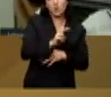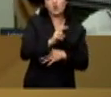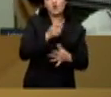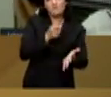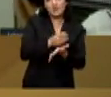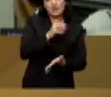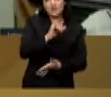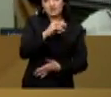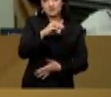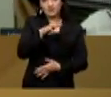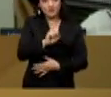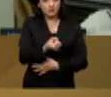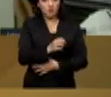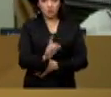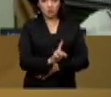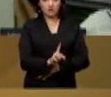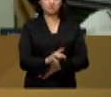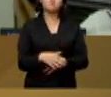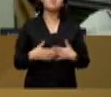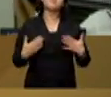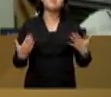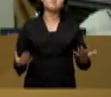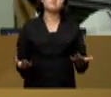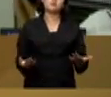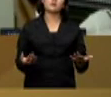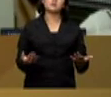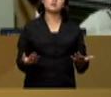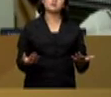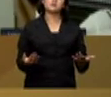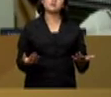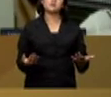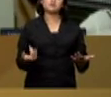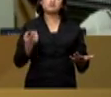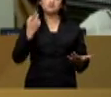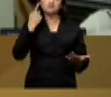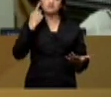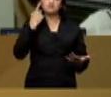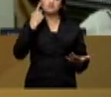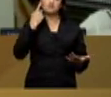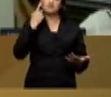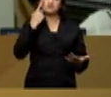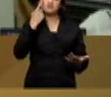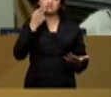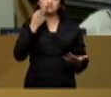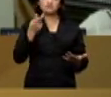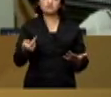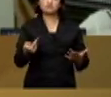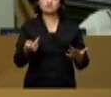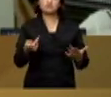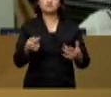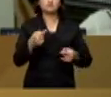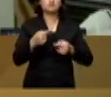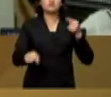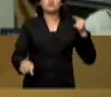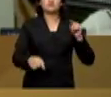Entendo ainda não assistir razão quanto à alegada impropriedade da veiculação de disciplina